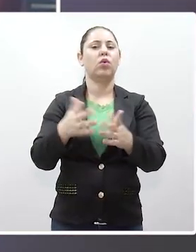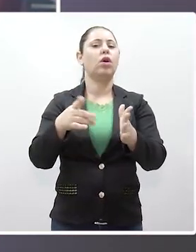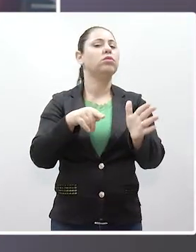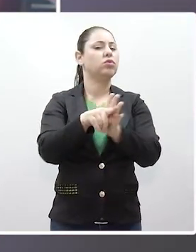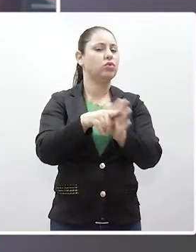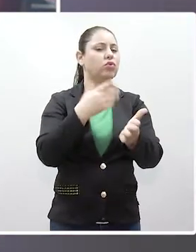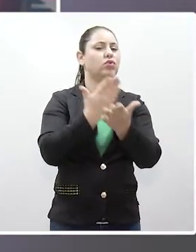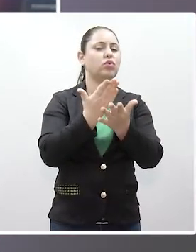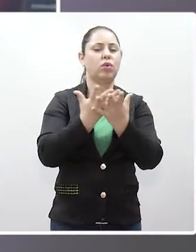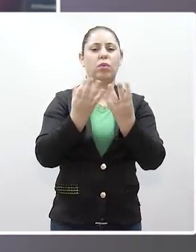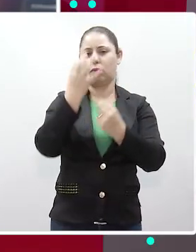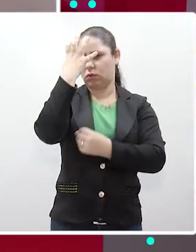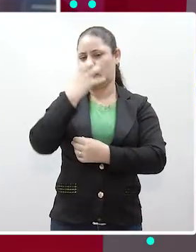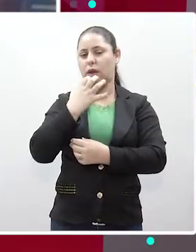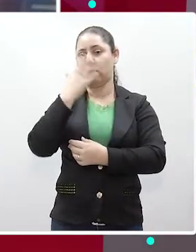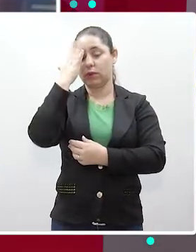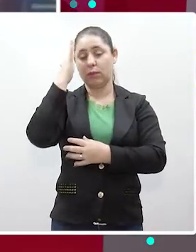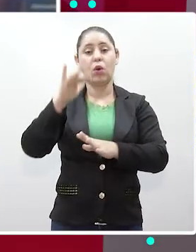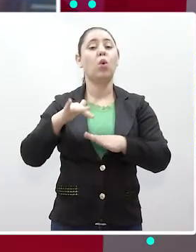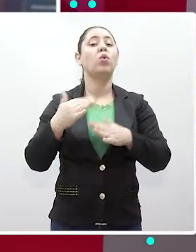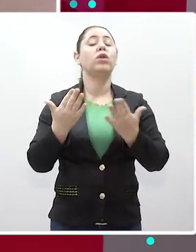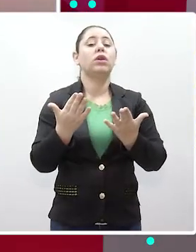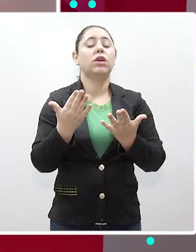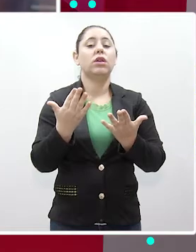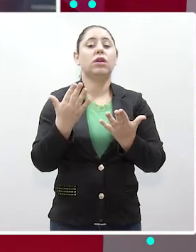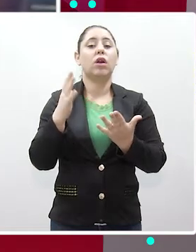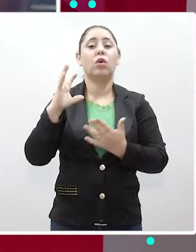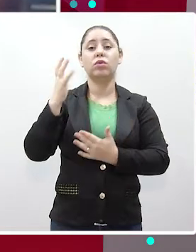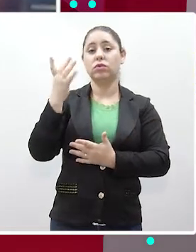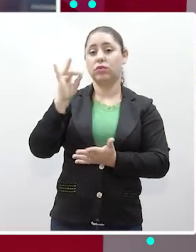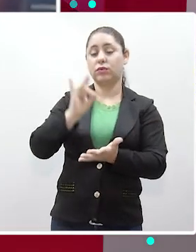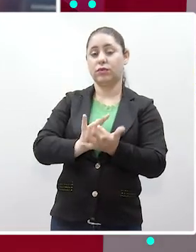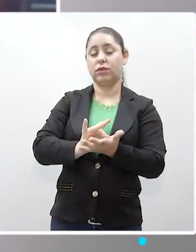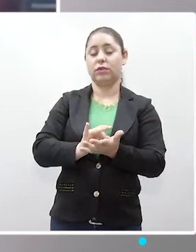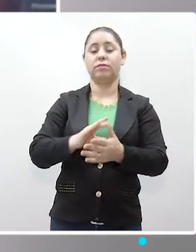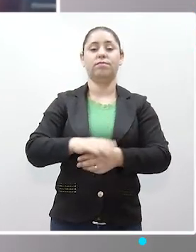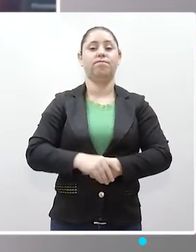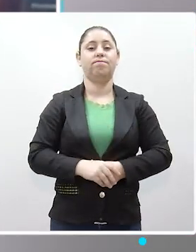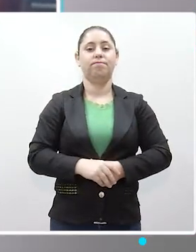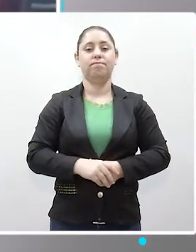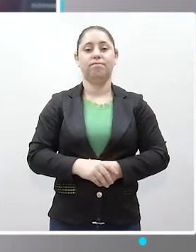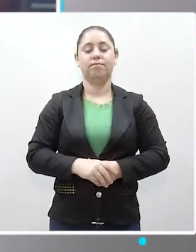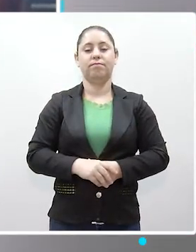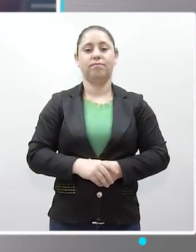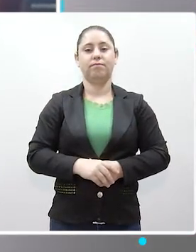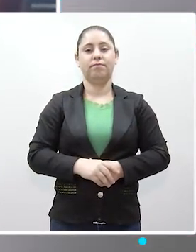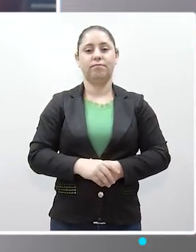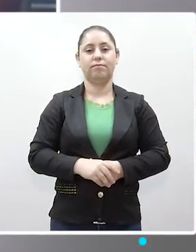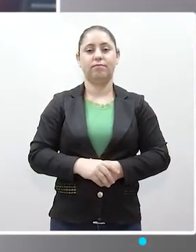fazer um estudo sério para afirmar isso. Mas, em teoria, esse movimento ocorre dessa forma que eu te expliquei.